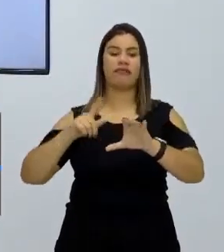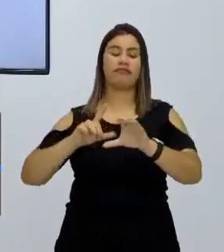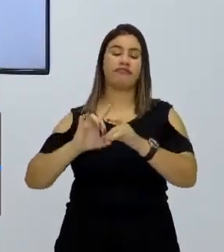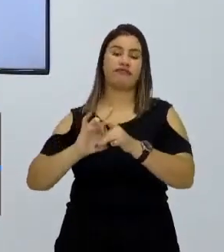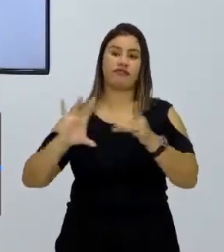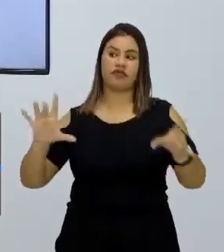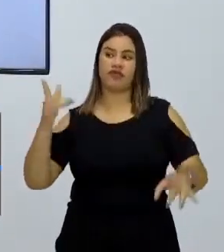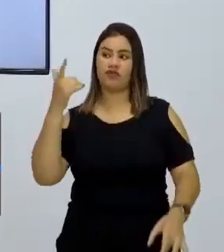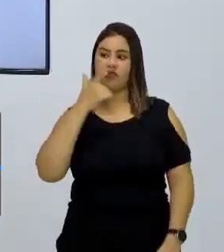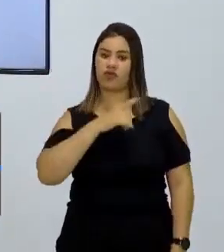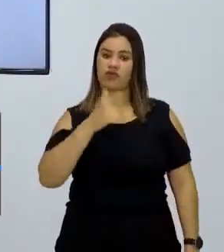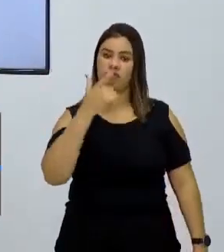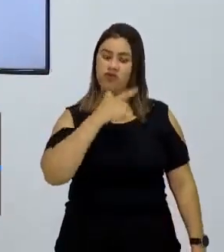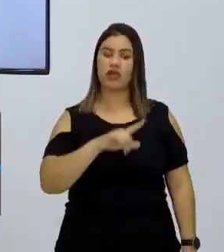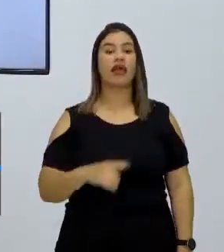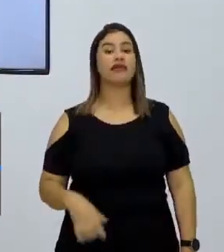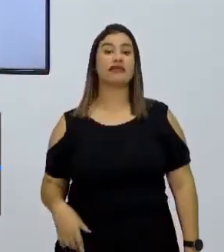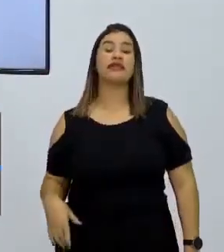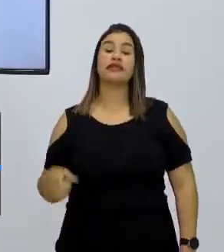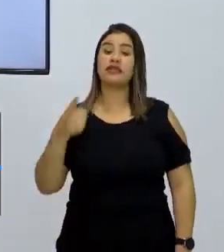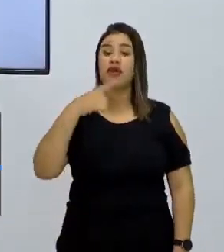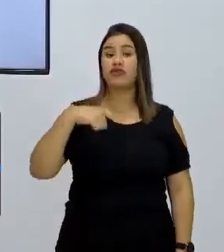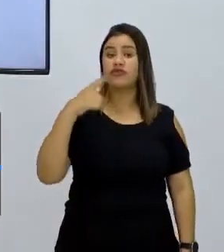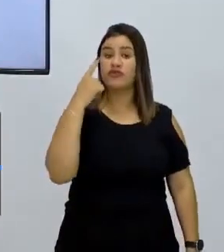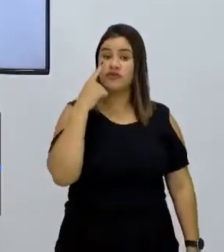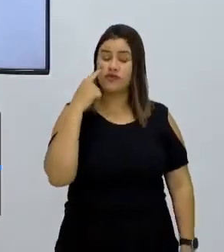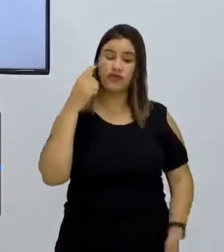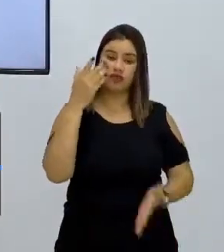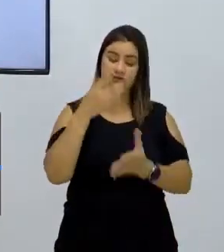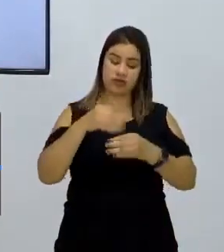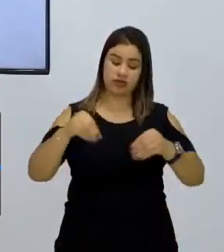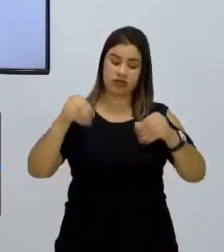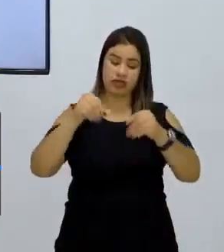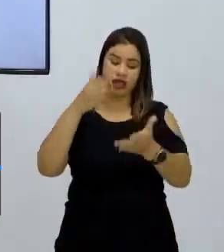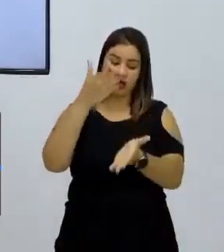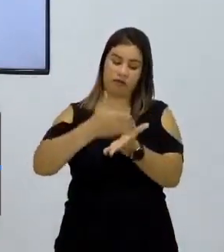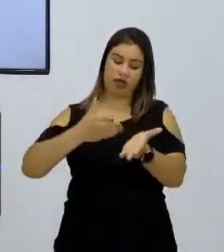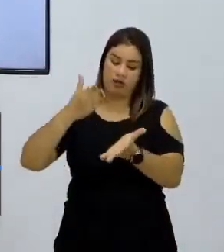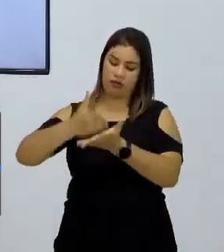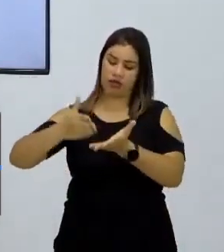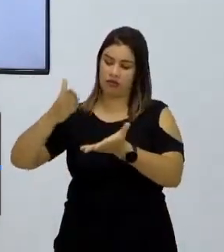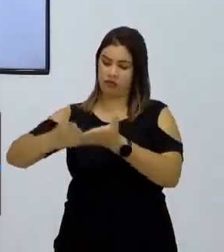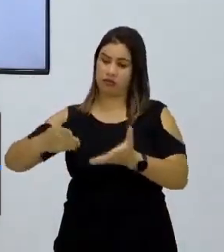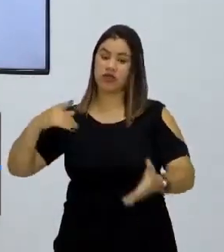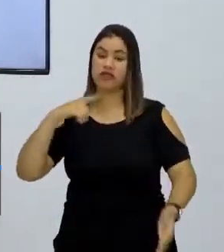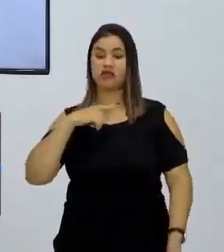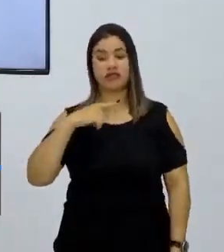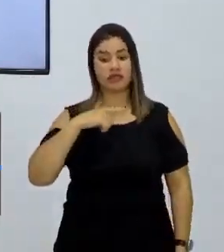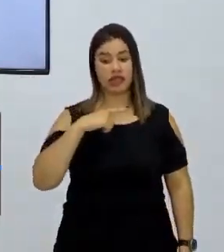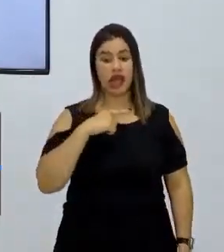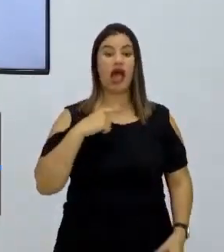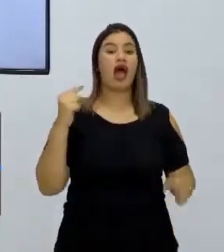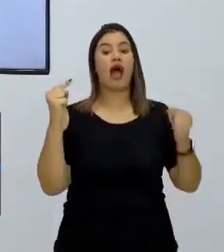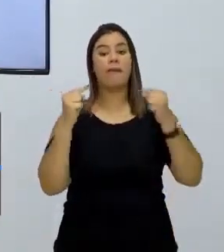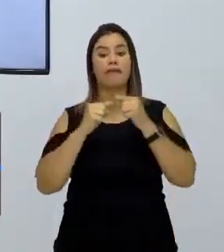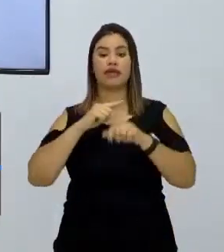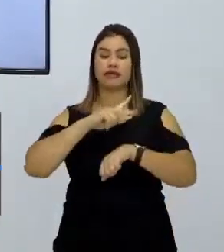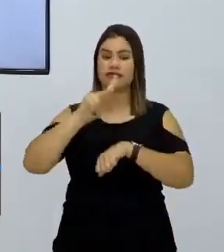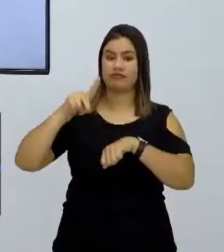independentes. Então, a gente viu que houve uma divisão territorial do continente africano pelos